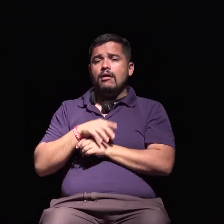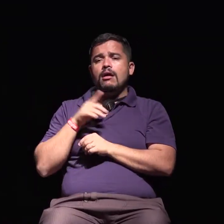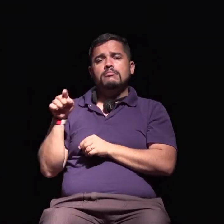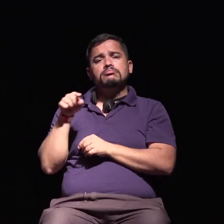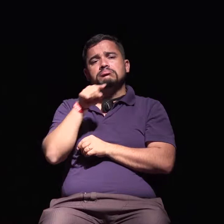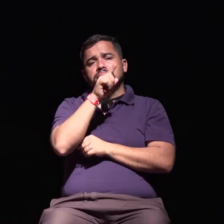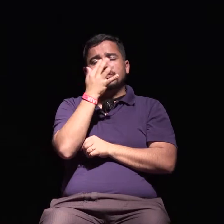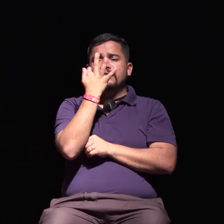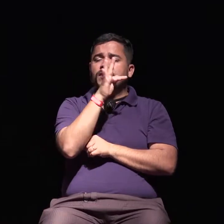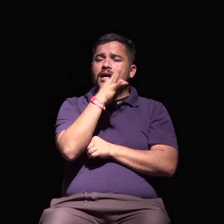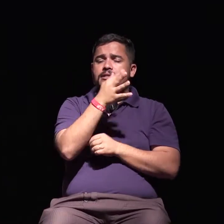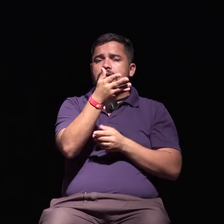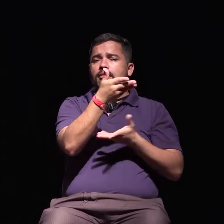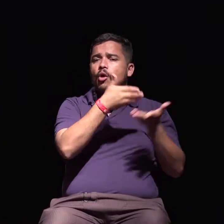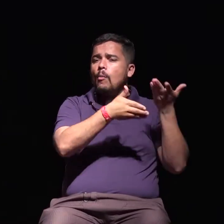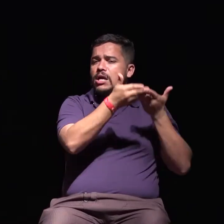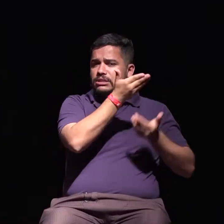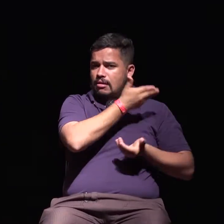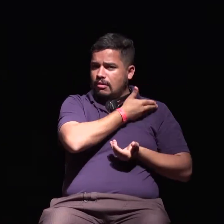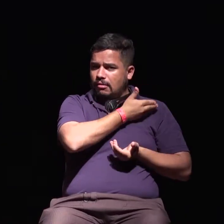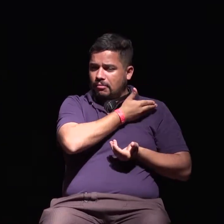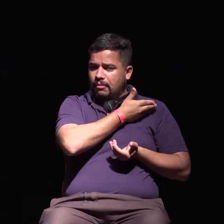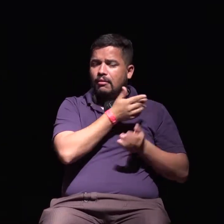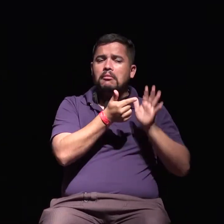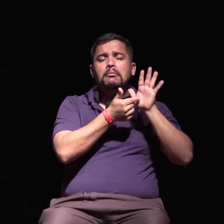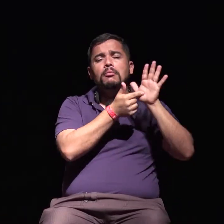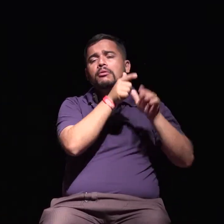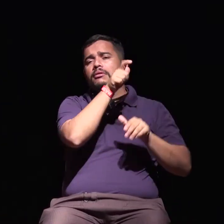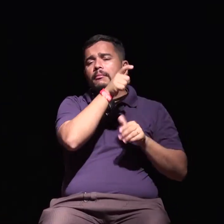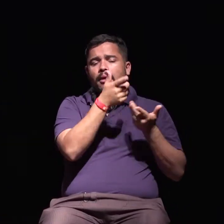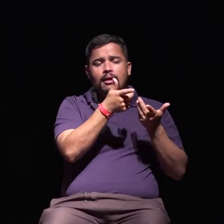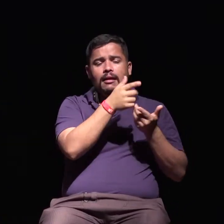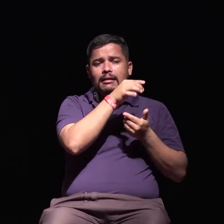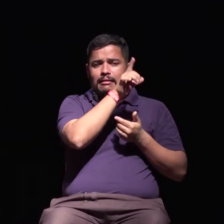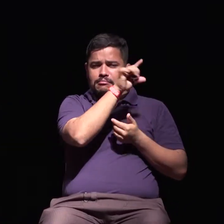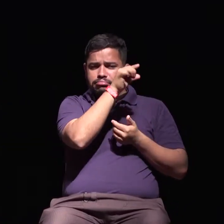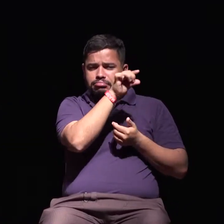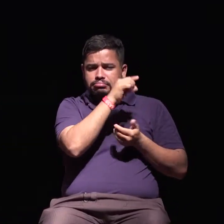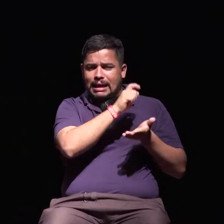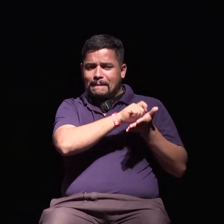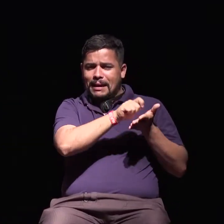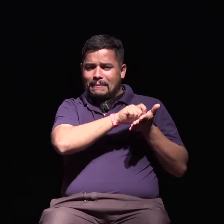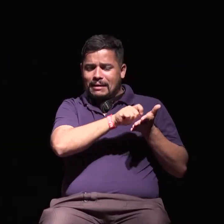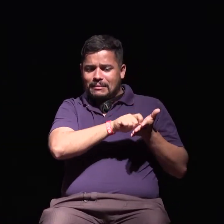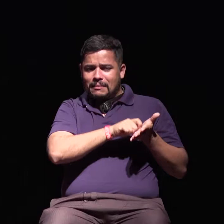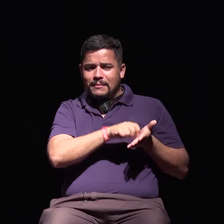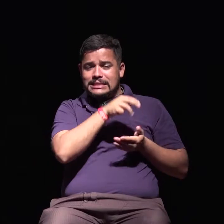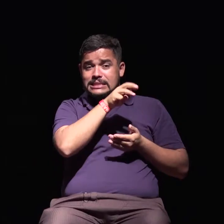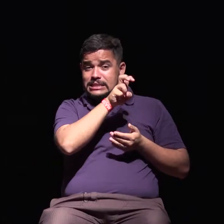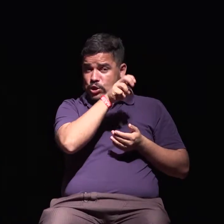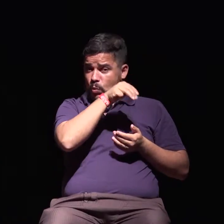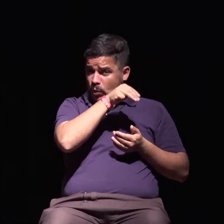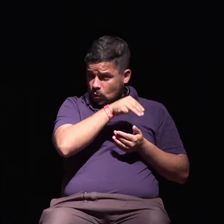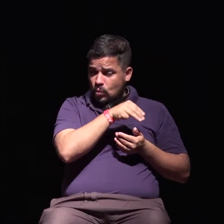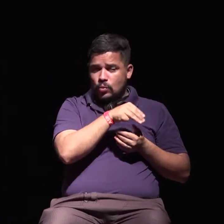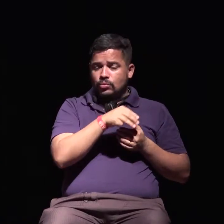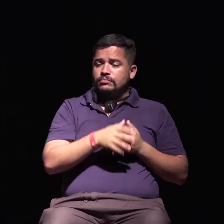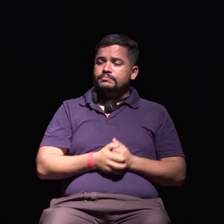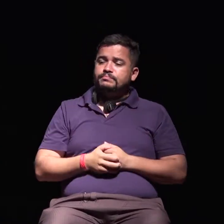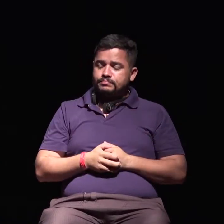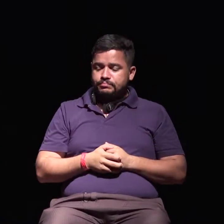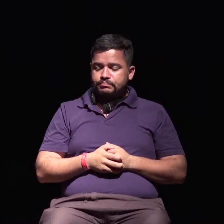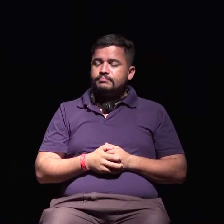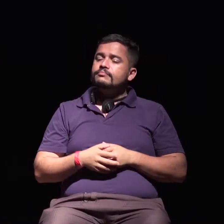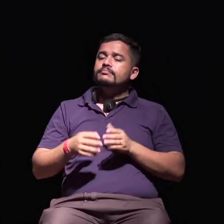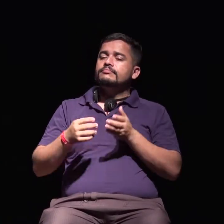para compartilhar minha pesquisa com um amigo. Mostrei a ele as 15 linhas escritas e os 5 minutos de trabalho. Sobre